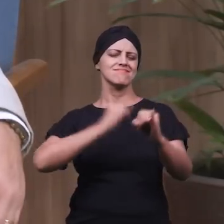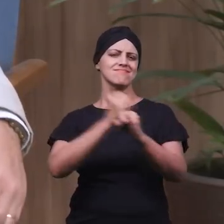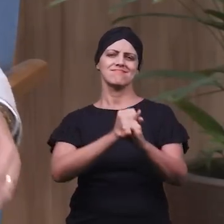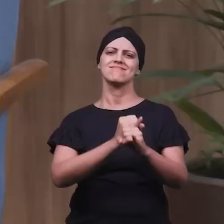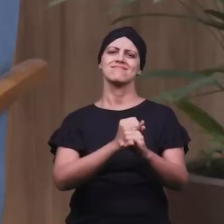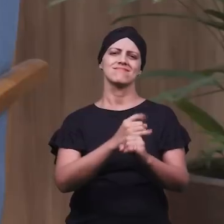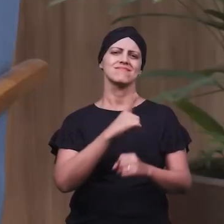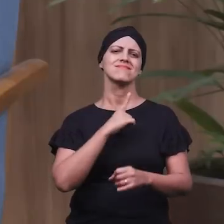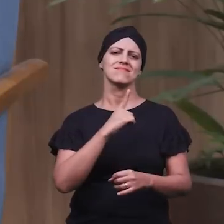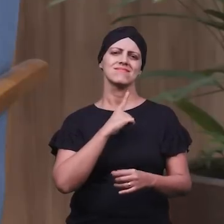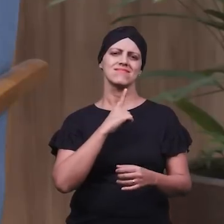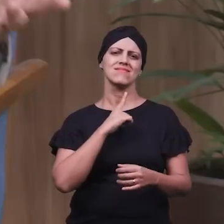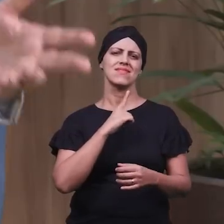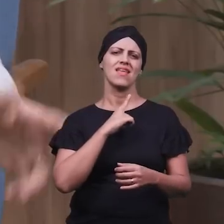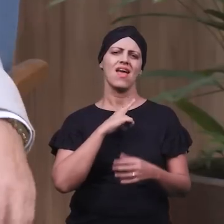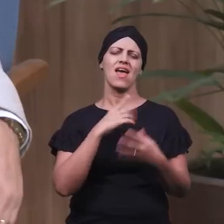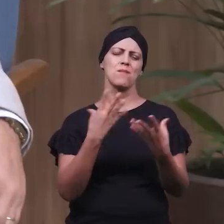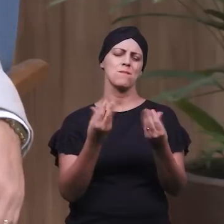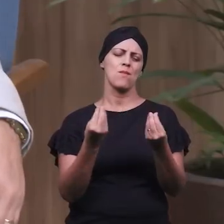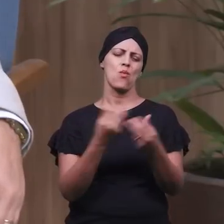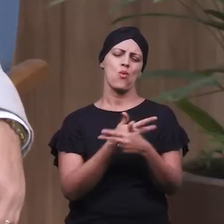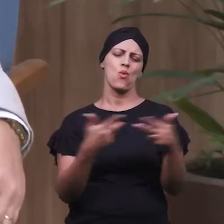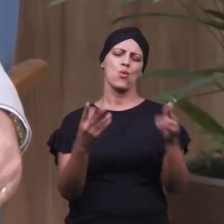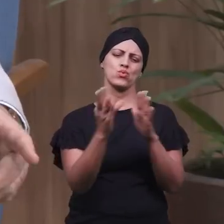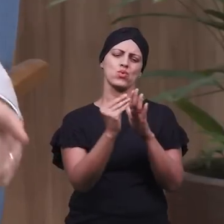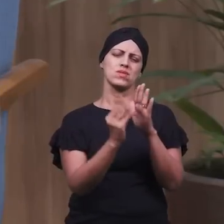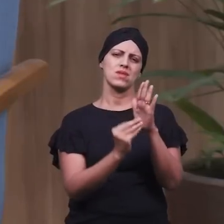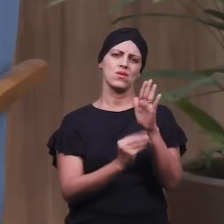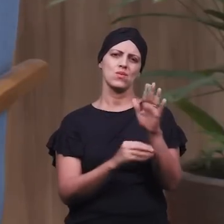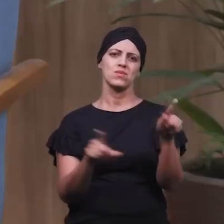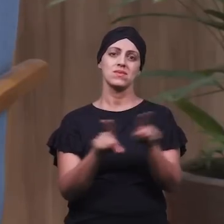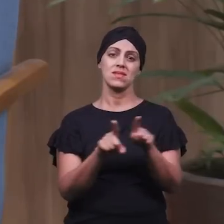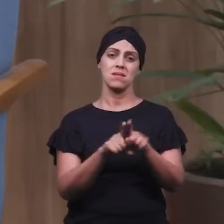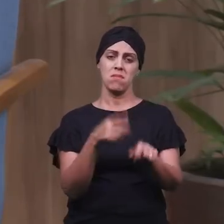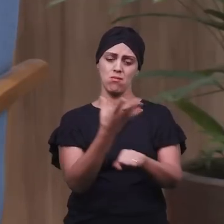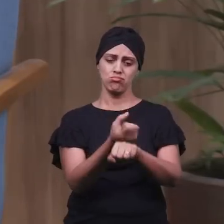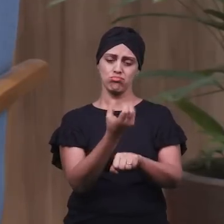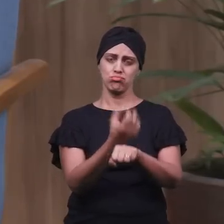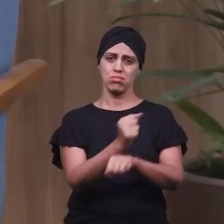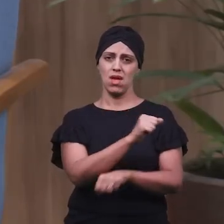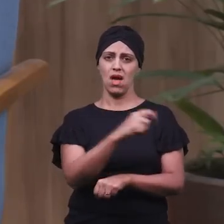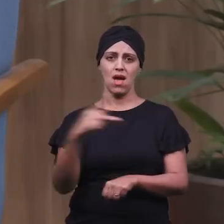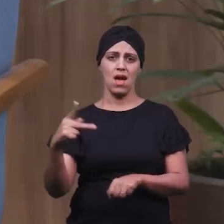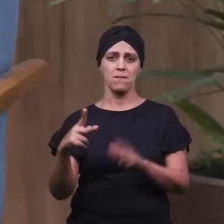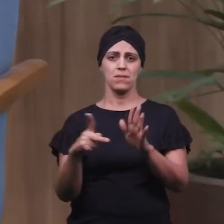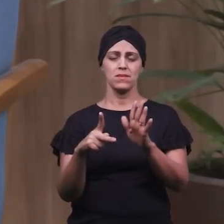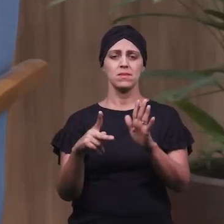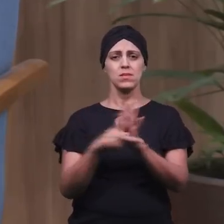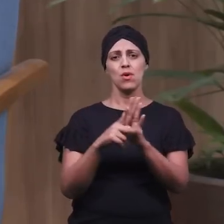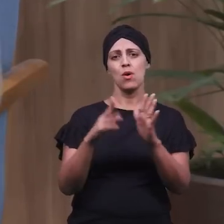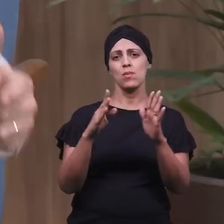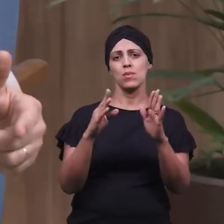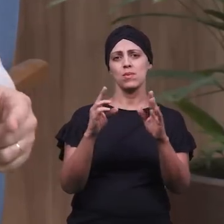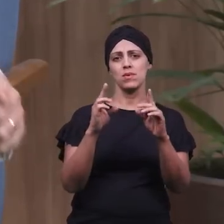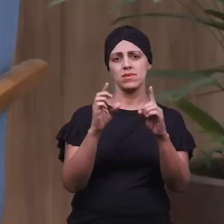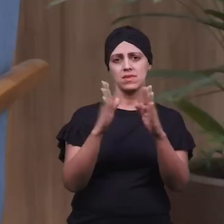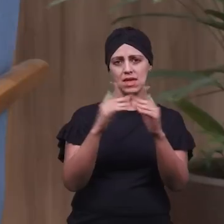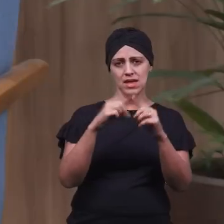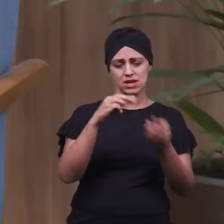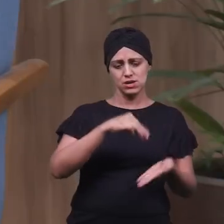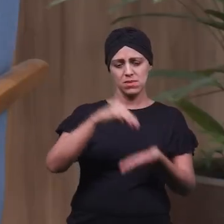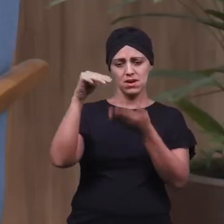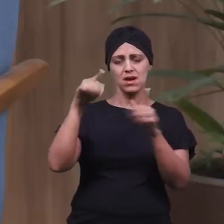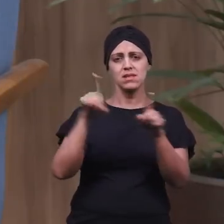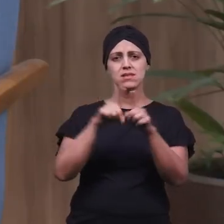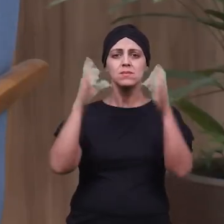redes sociais, lá tem muito conteúdo publicado. Você também pode baixar os aplicativos da Igreja Cristã Maranata e da Rádio Manaim, são